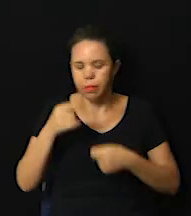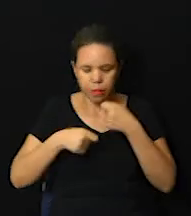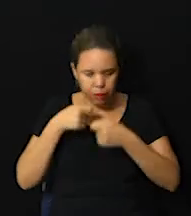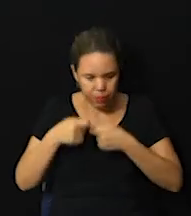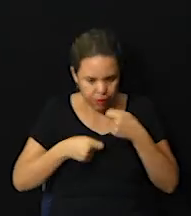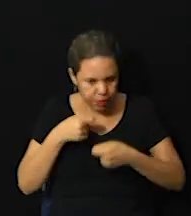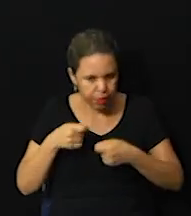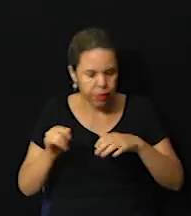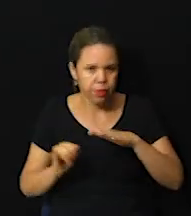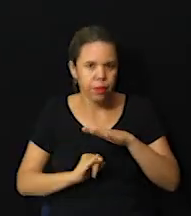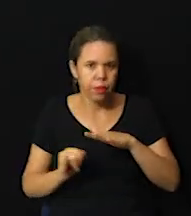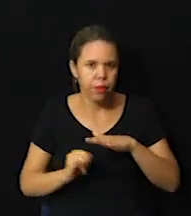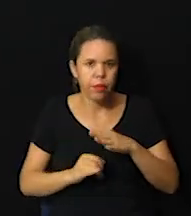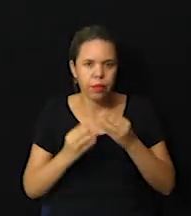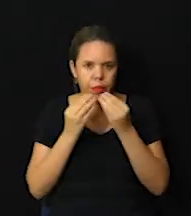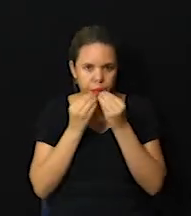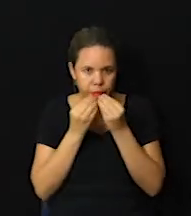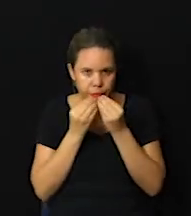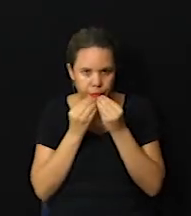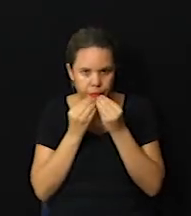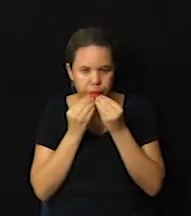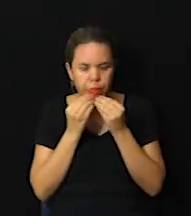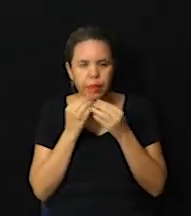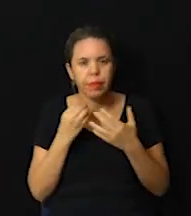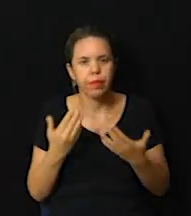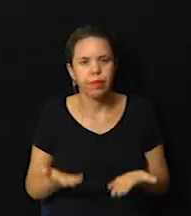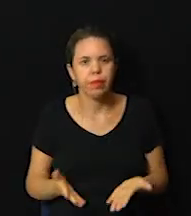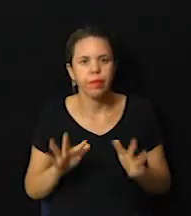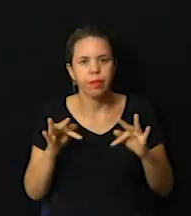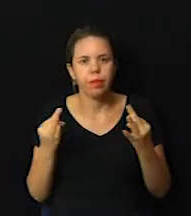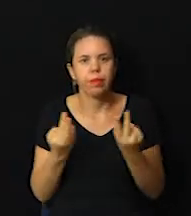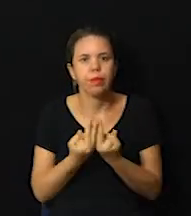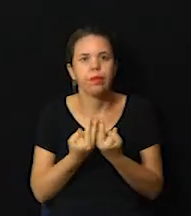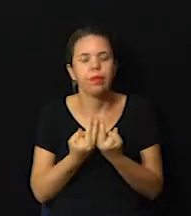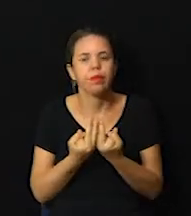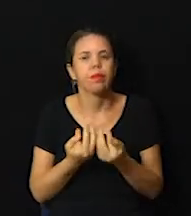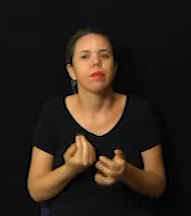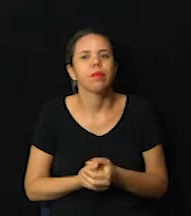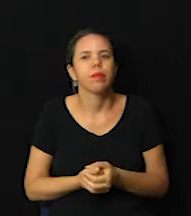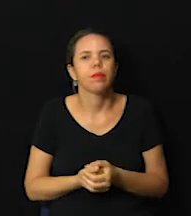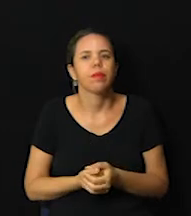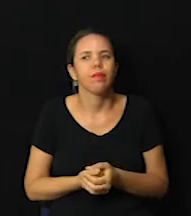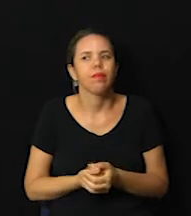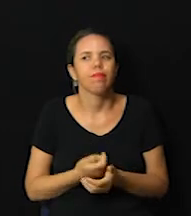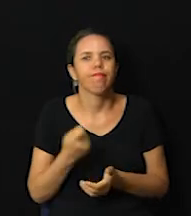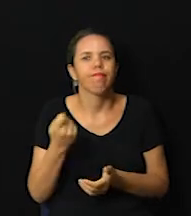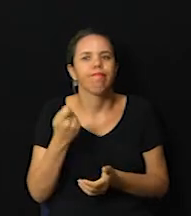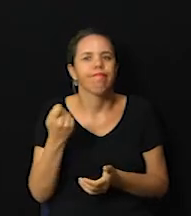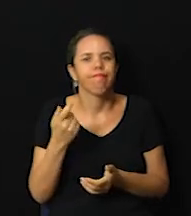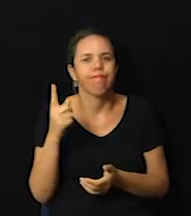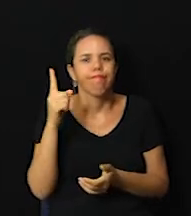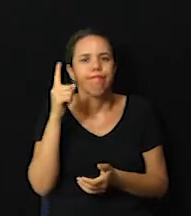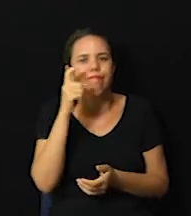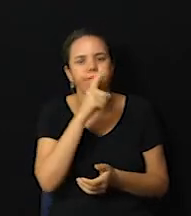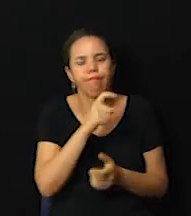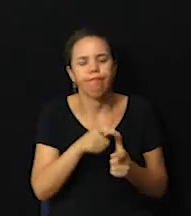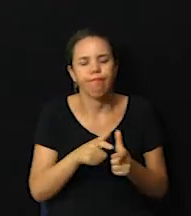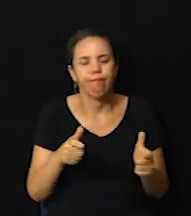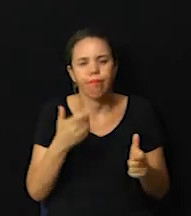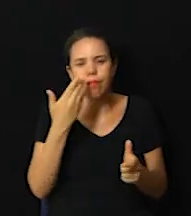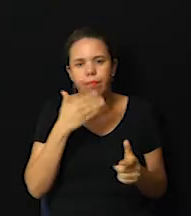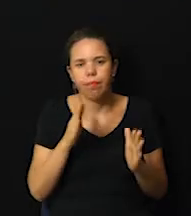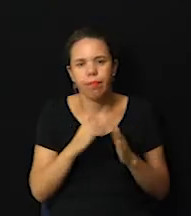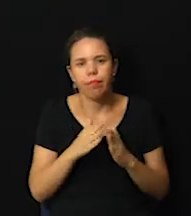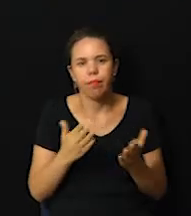na instituição, eles tomam lanche na instituição, para as famílias isso foi um agravo muito grande, porque criança